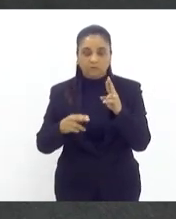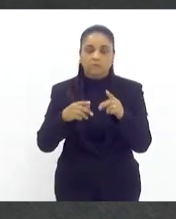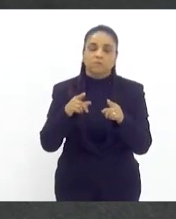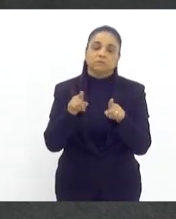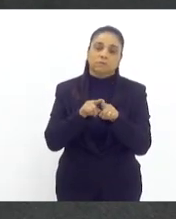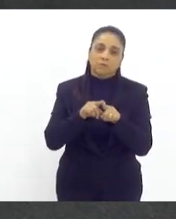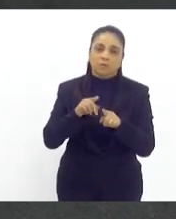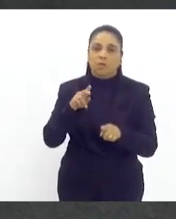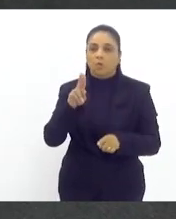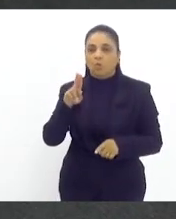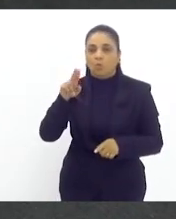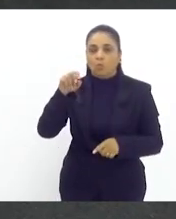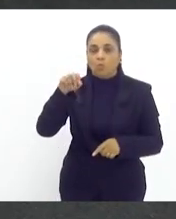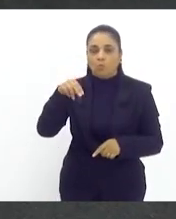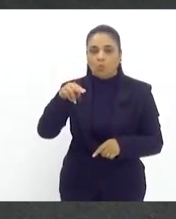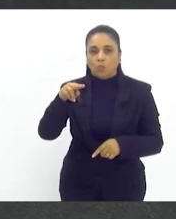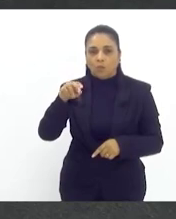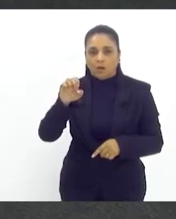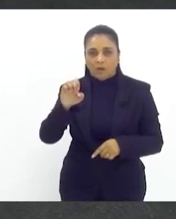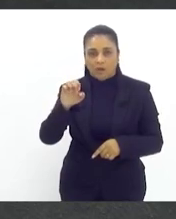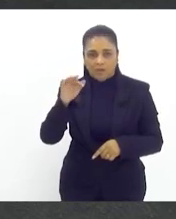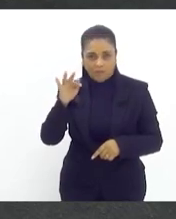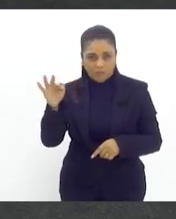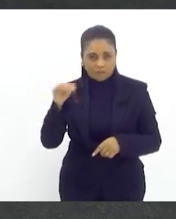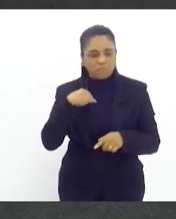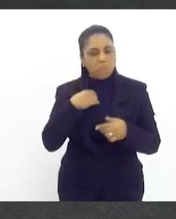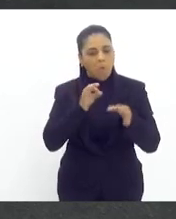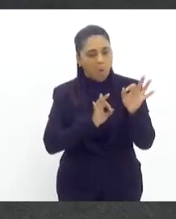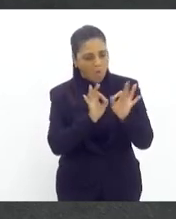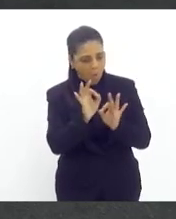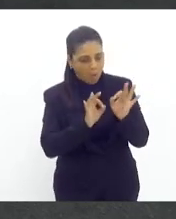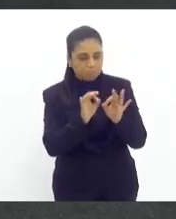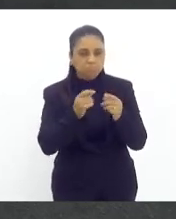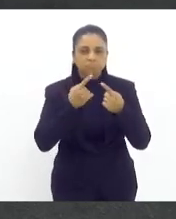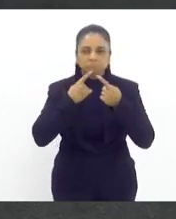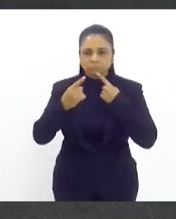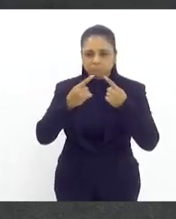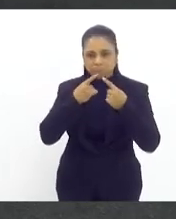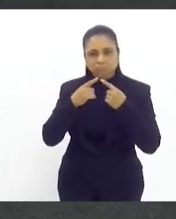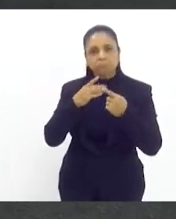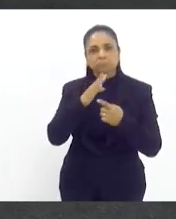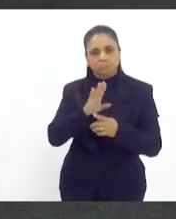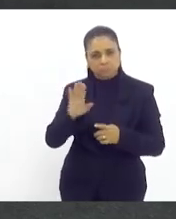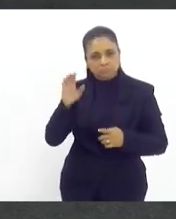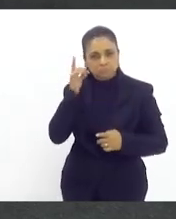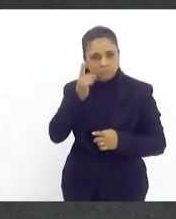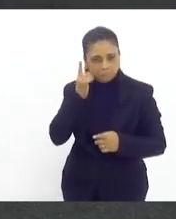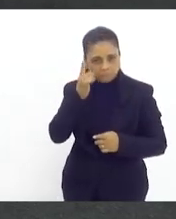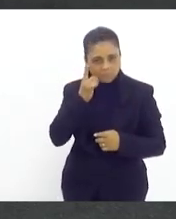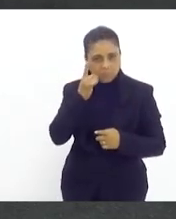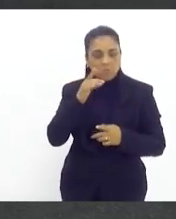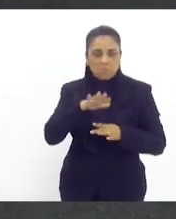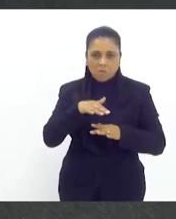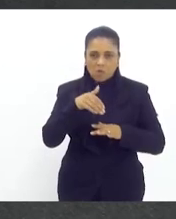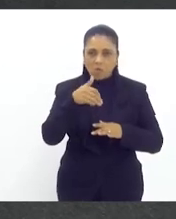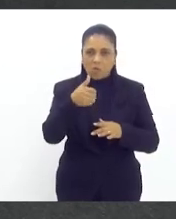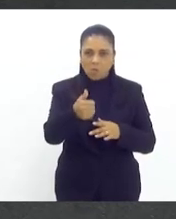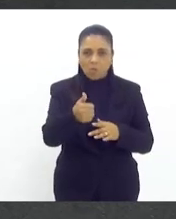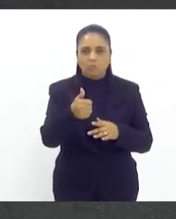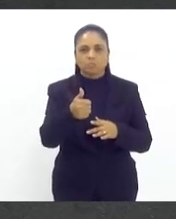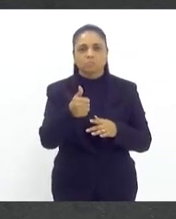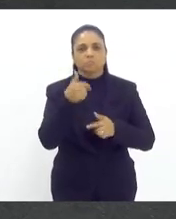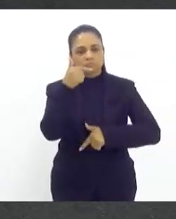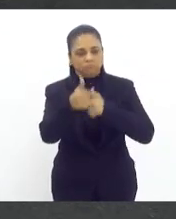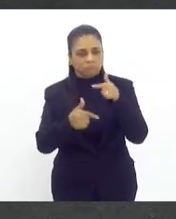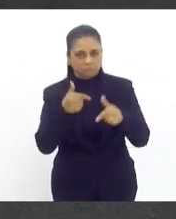UEF são muitos muito organizados já logo demais com os nossos mandatos em prol exatamente de melhoria Nas condições